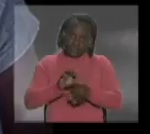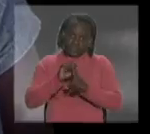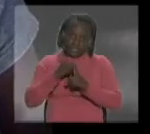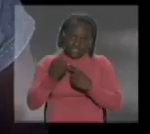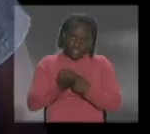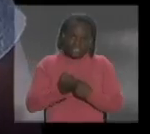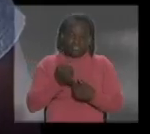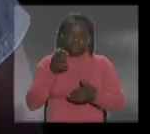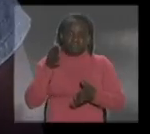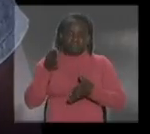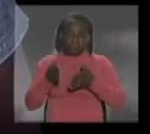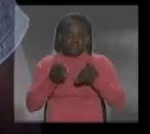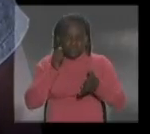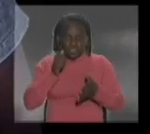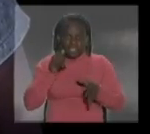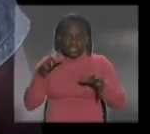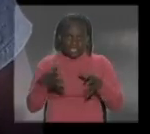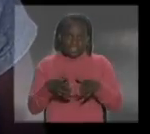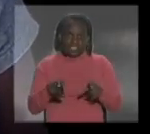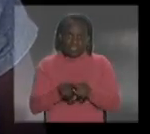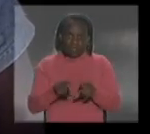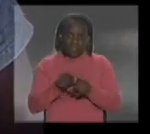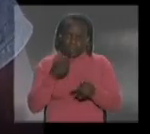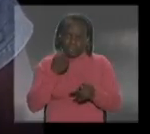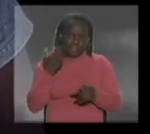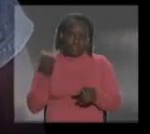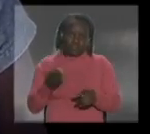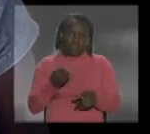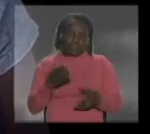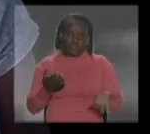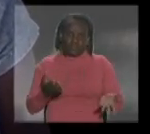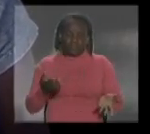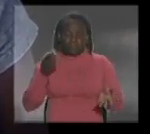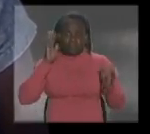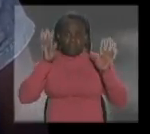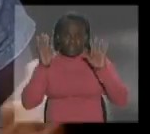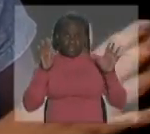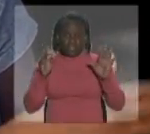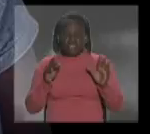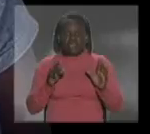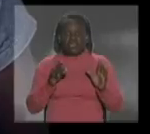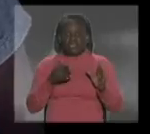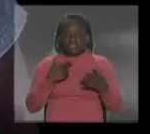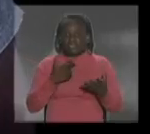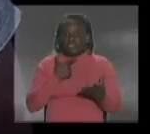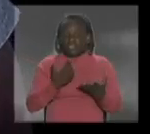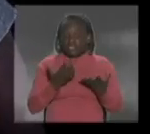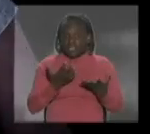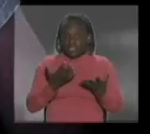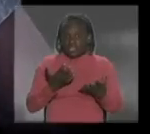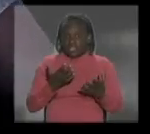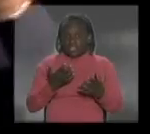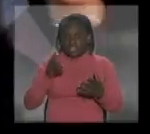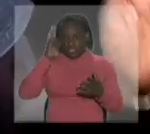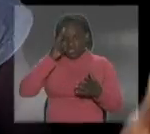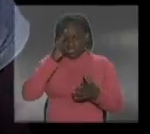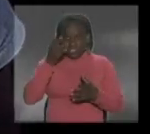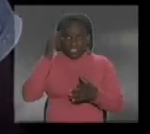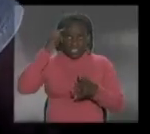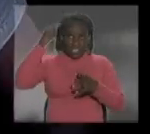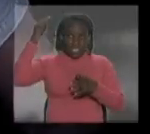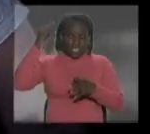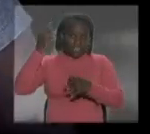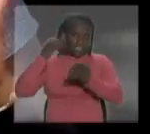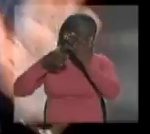a participação das mulheres negras. É muito recente. Pensa assim, se a gente fizer, né, um flashback da mente,